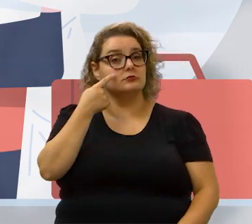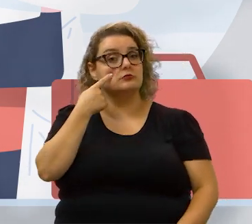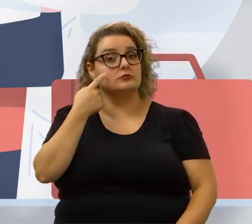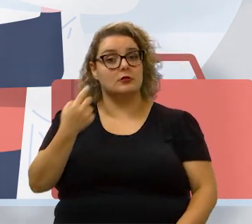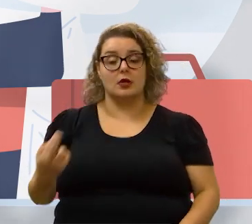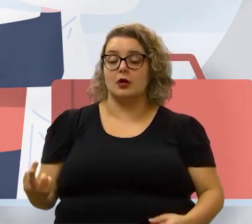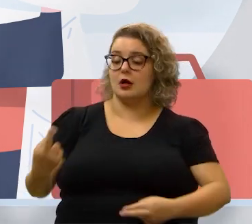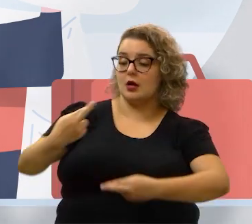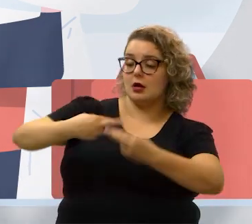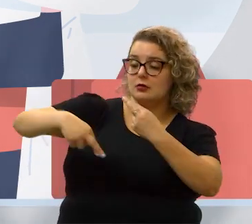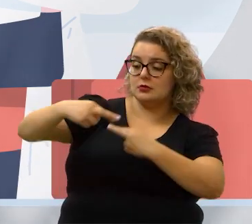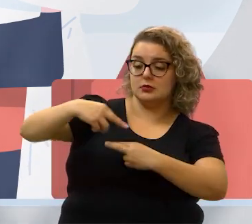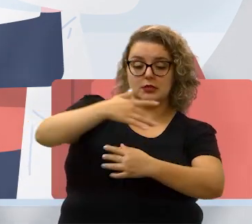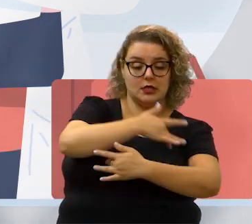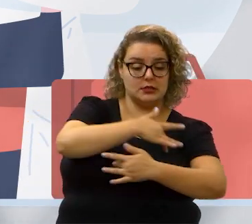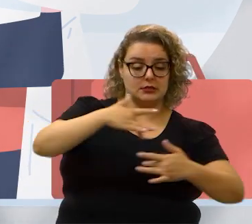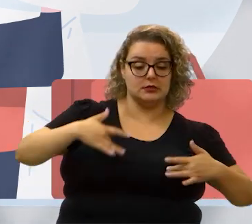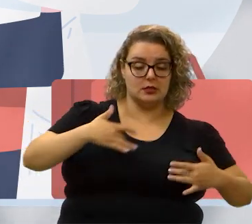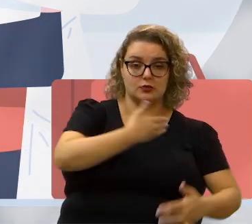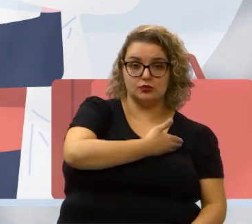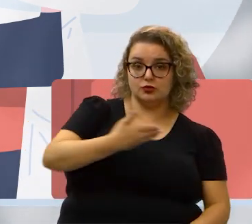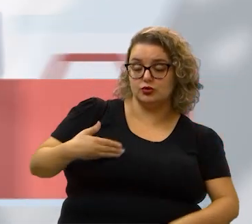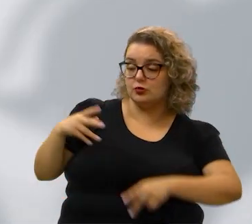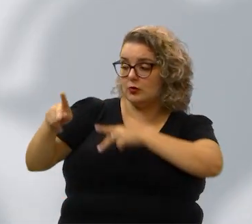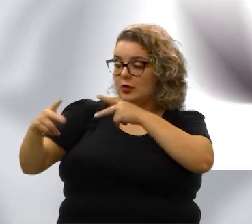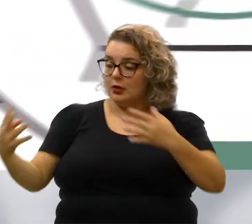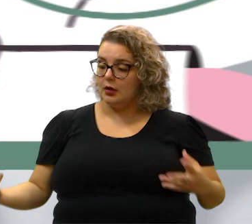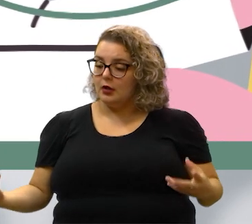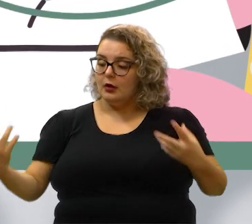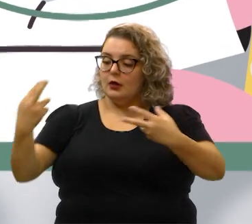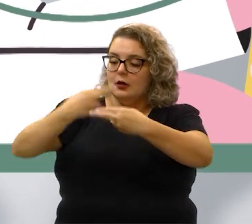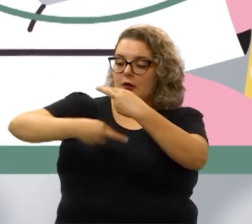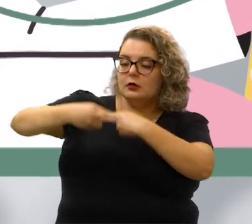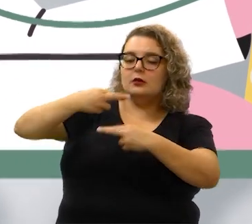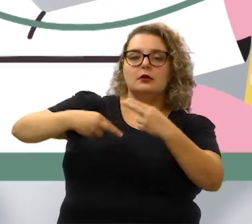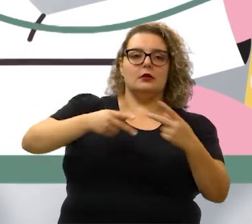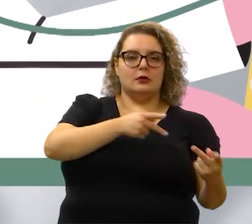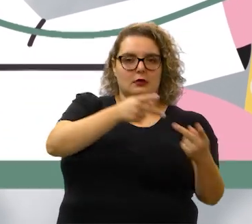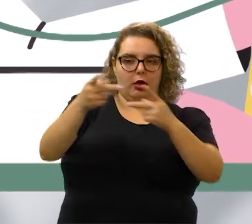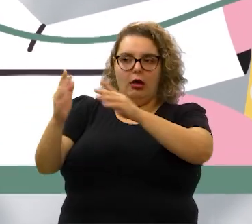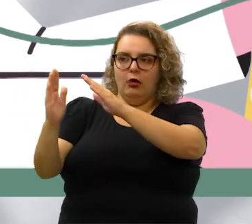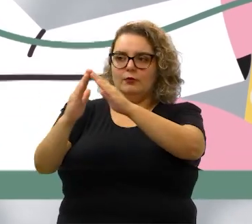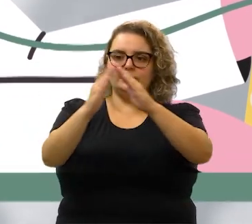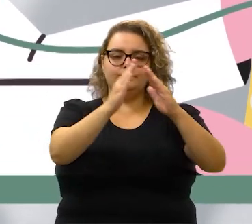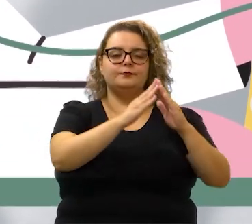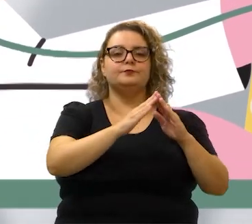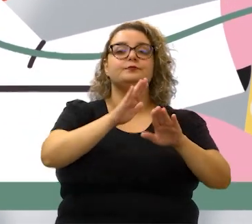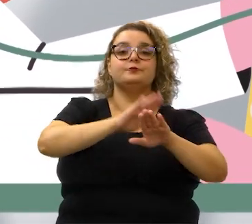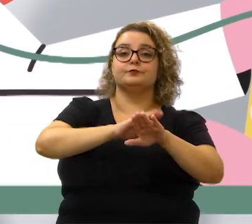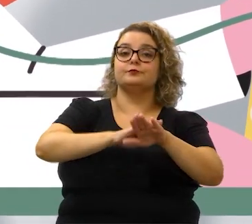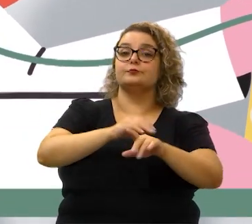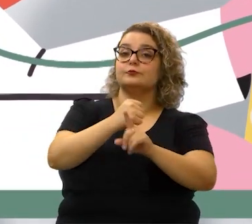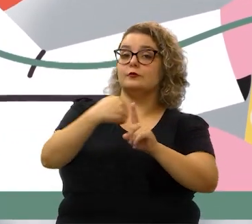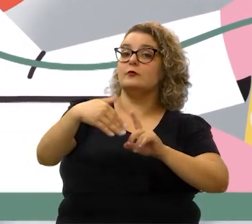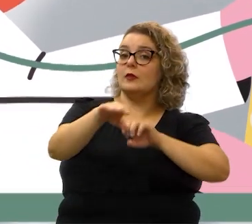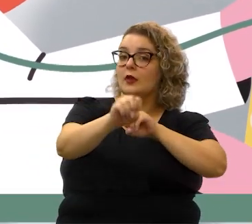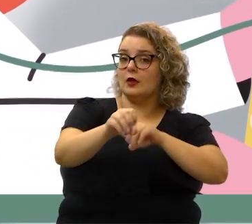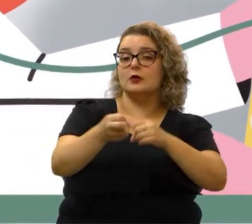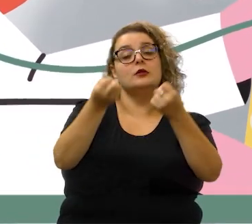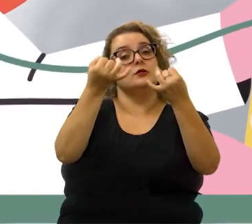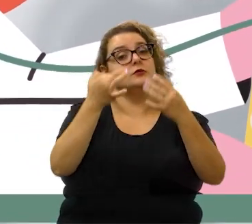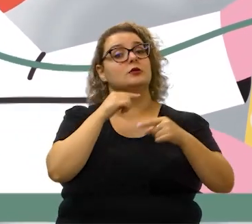elo entre a saúde pública e a população. Ao visitar residências, aplica ações educativas,